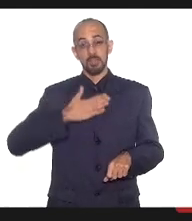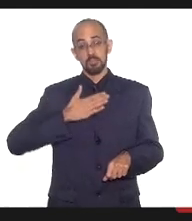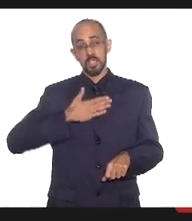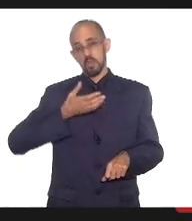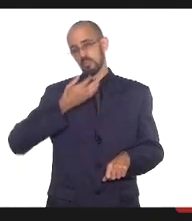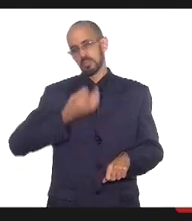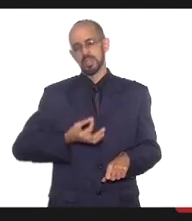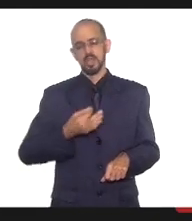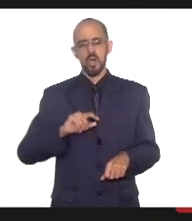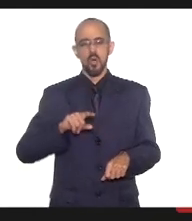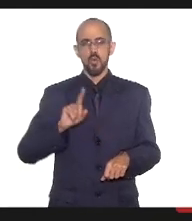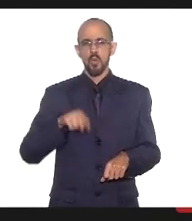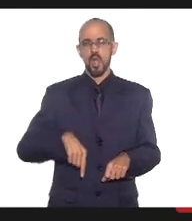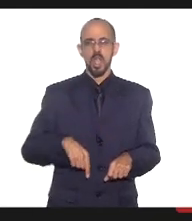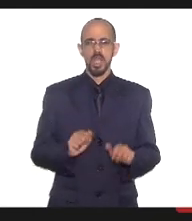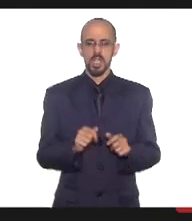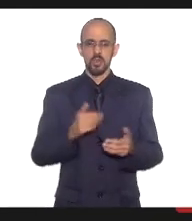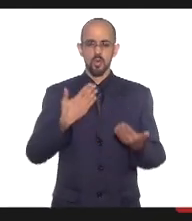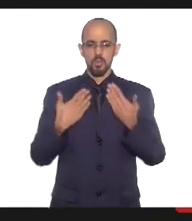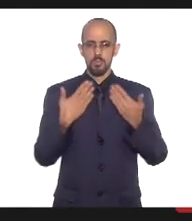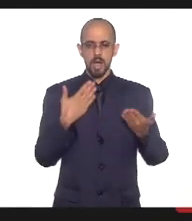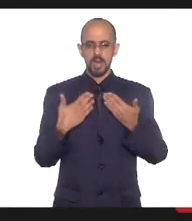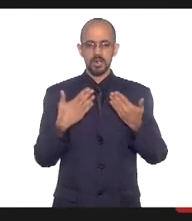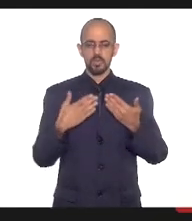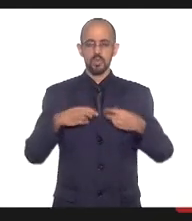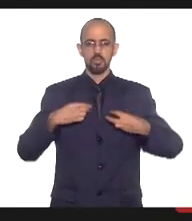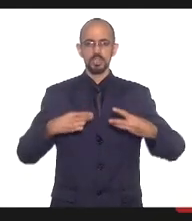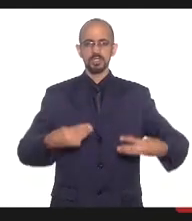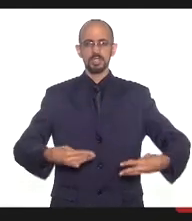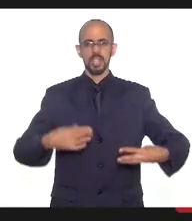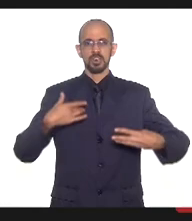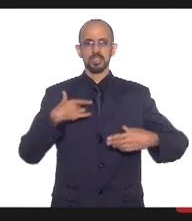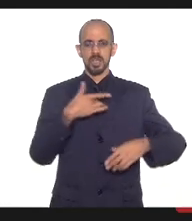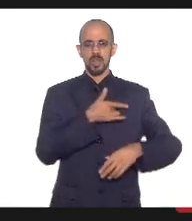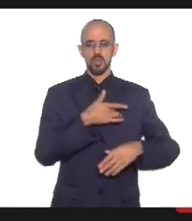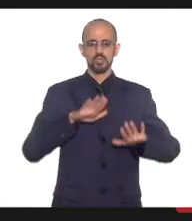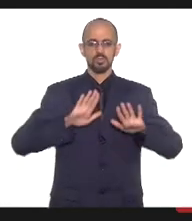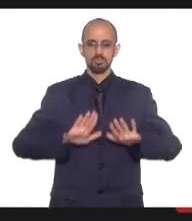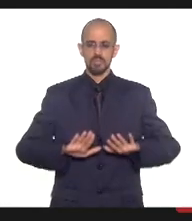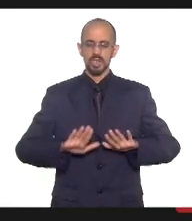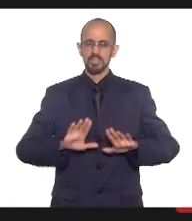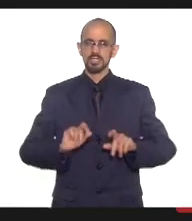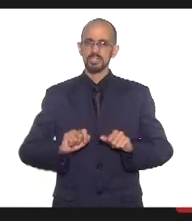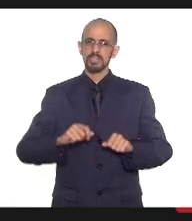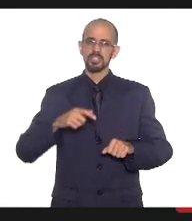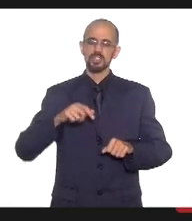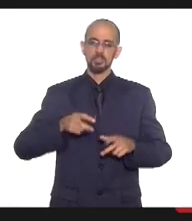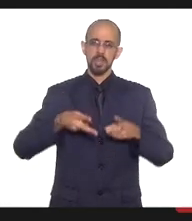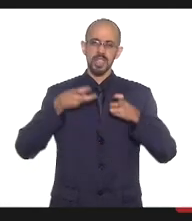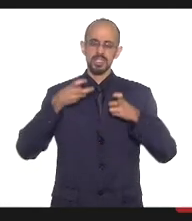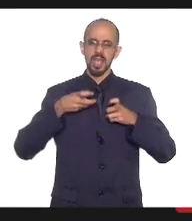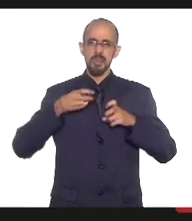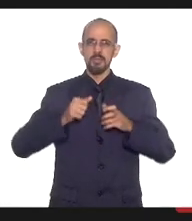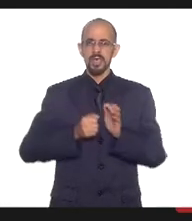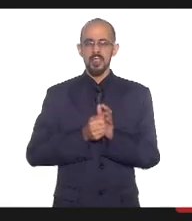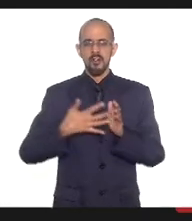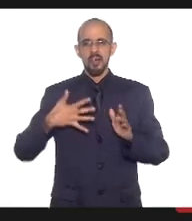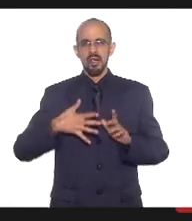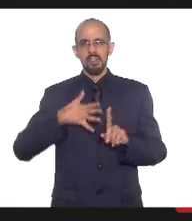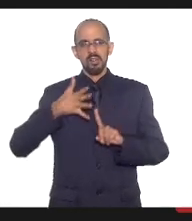comparação com o Ministério da Saúde e a gente vê que em várias falas é